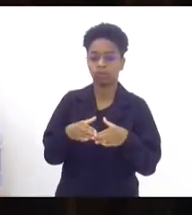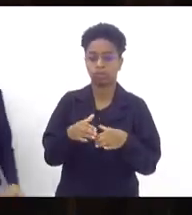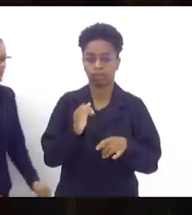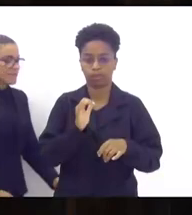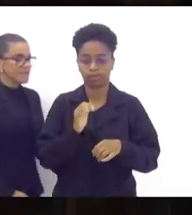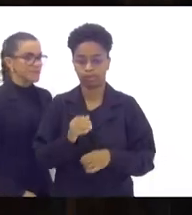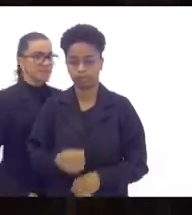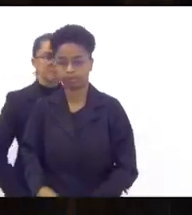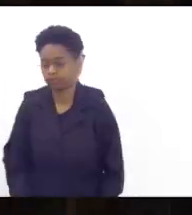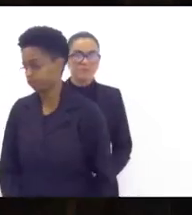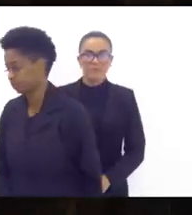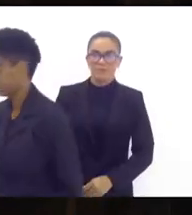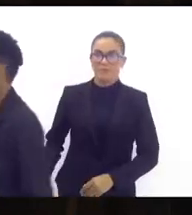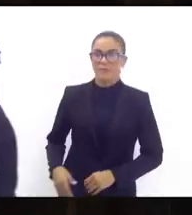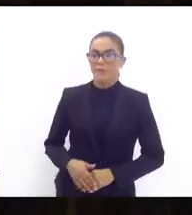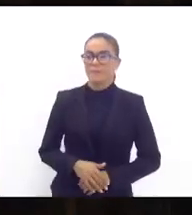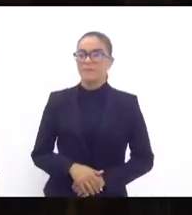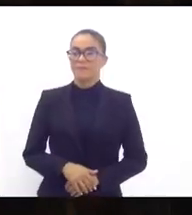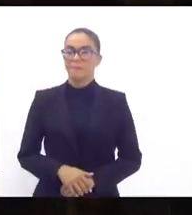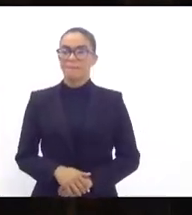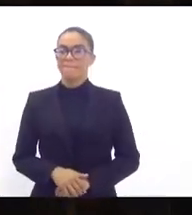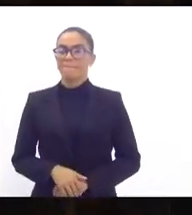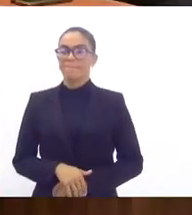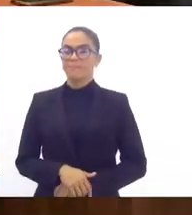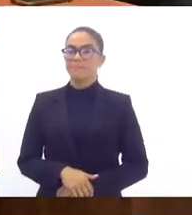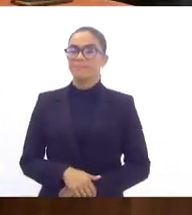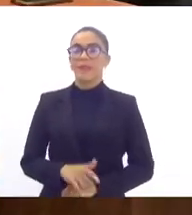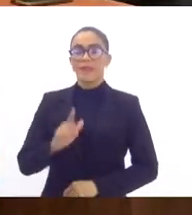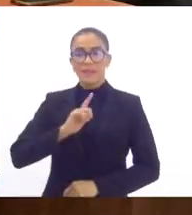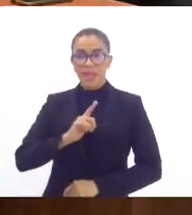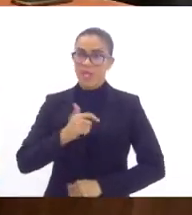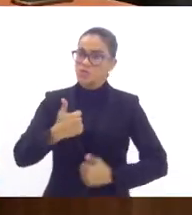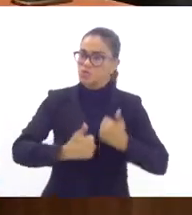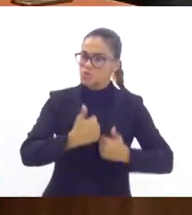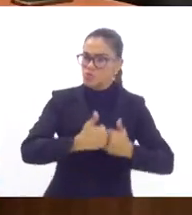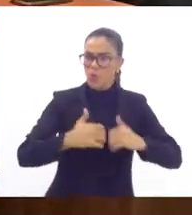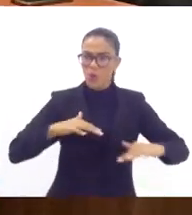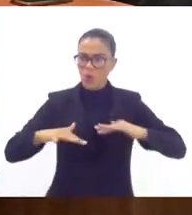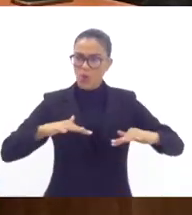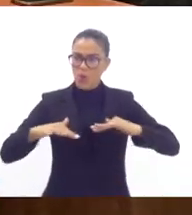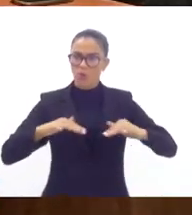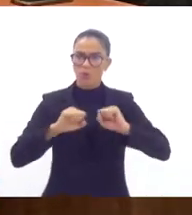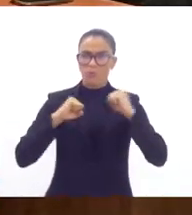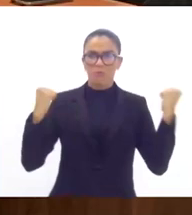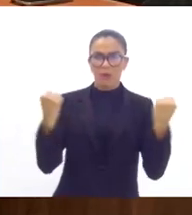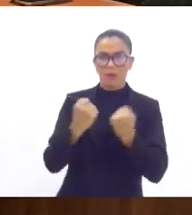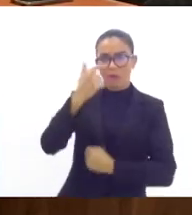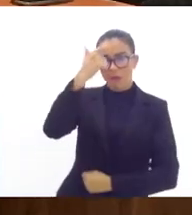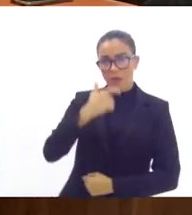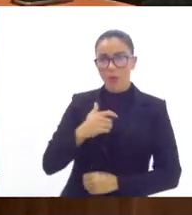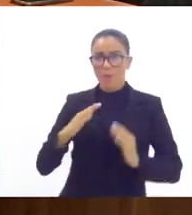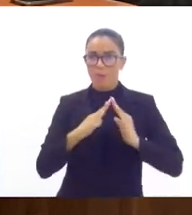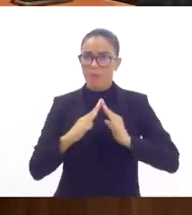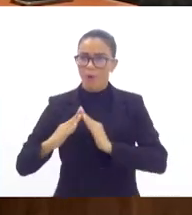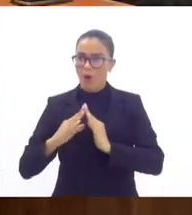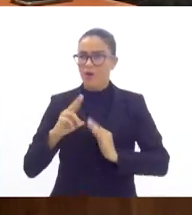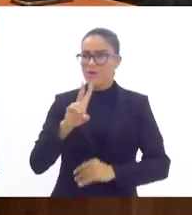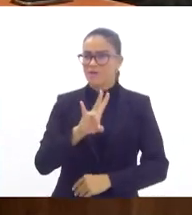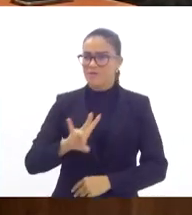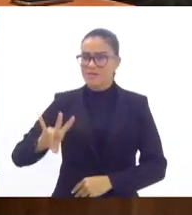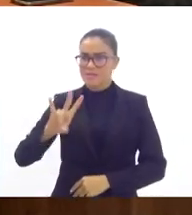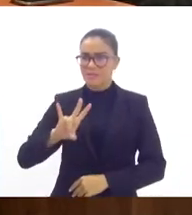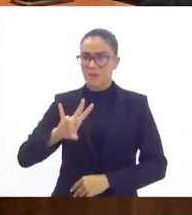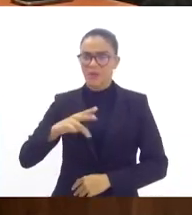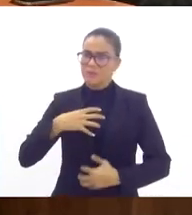da jaceguaia de essências e quando tem jogo do Maracanã se eu que moro em Vila Isabel eu me sinto